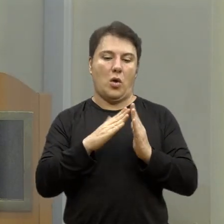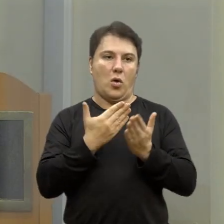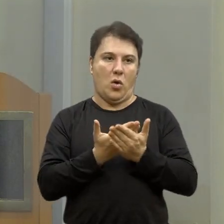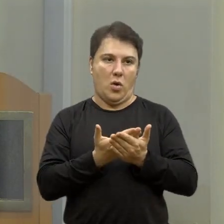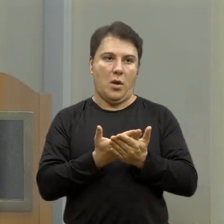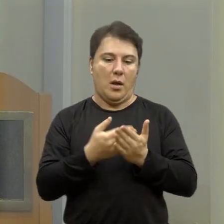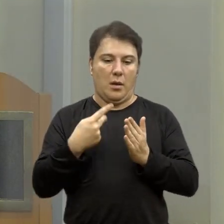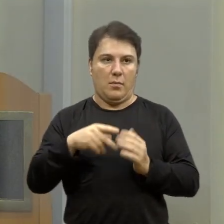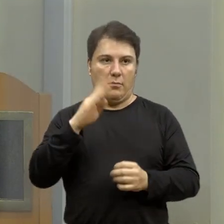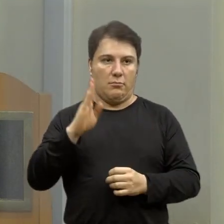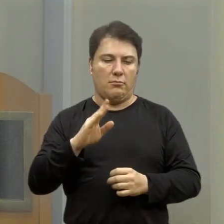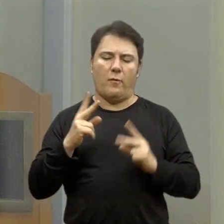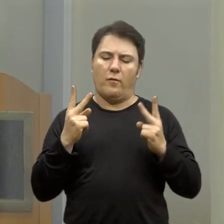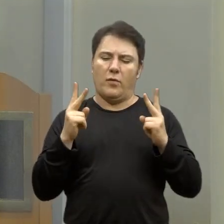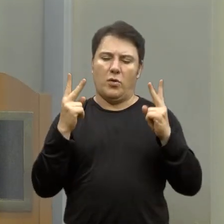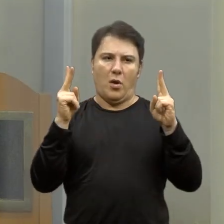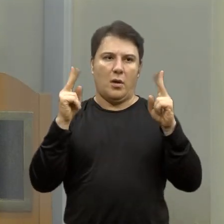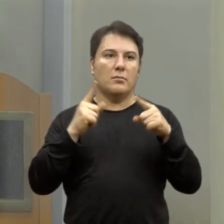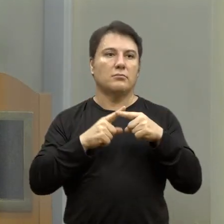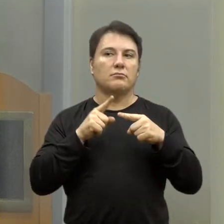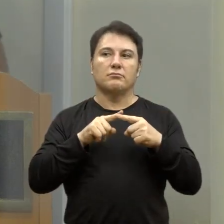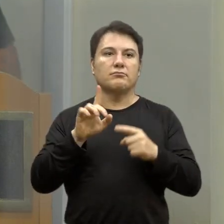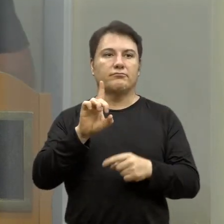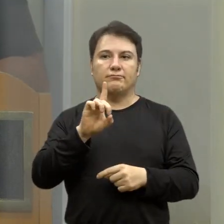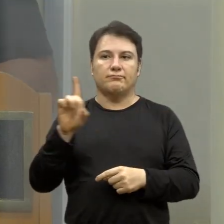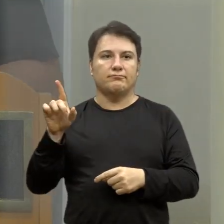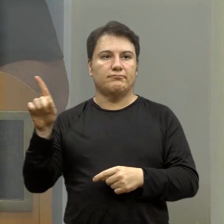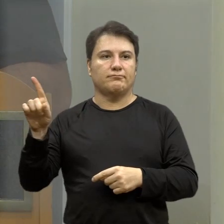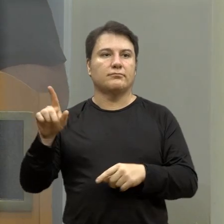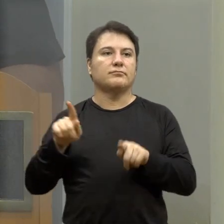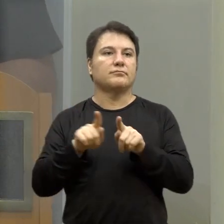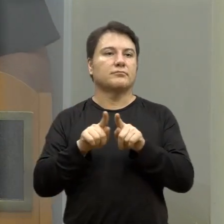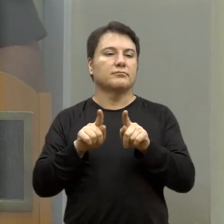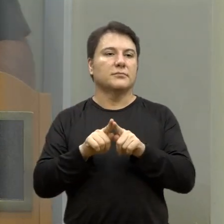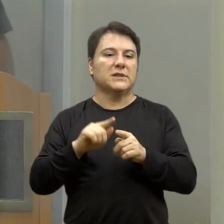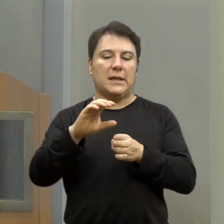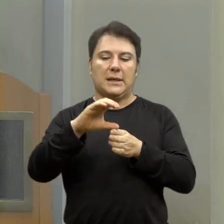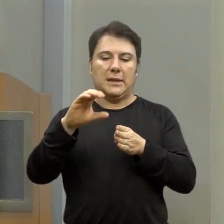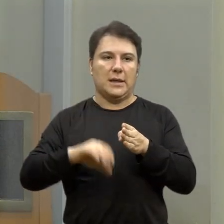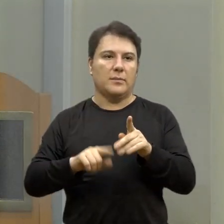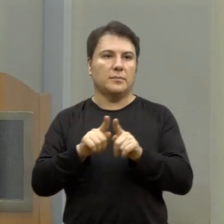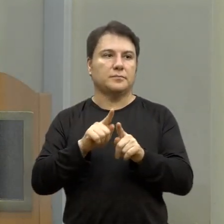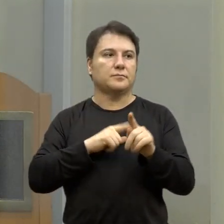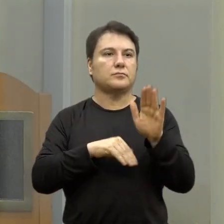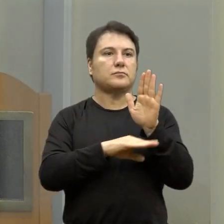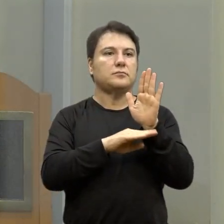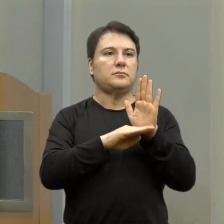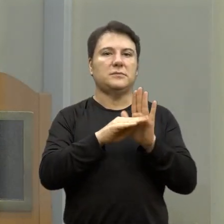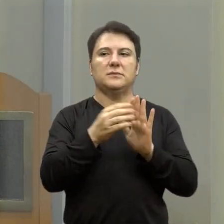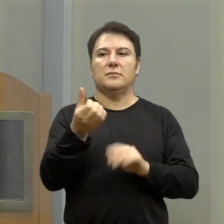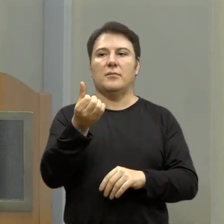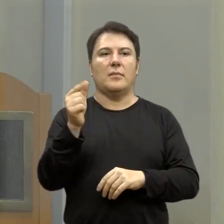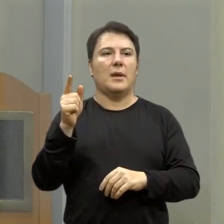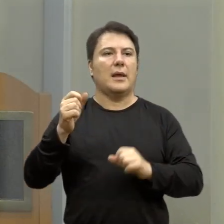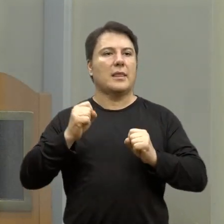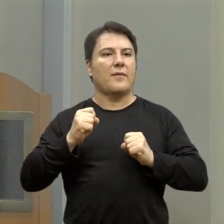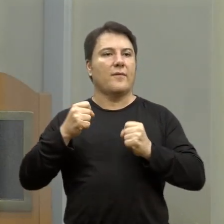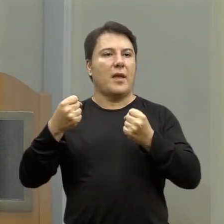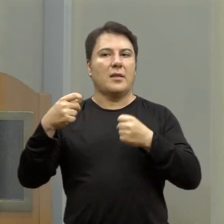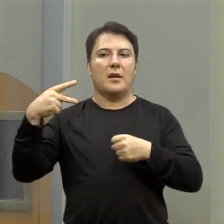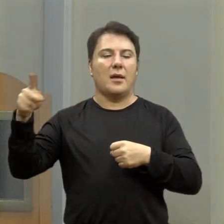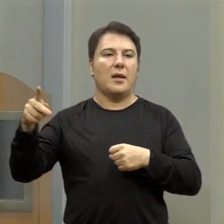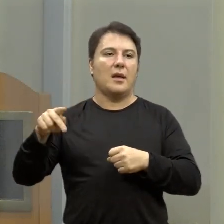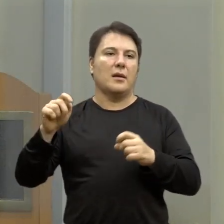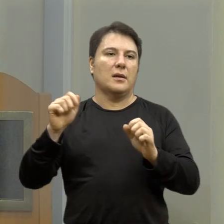vitória importante, porque eu sei que a pauta da extrema-direita na Câmara e também aqueles que estão no sexto andar defendem esse modelo espúrio